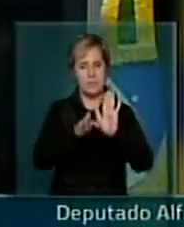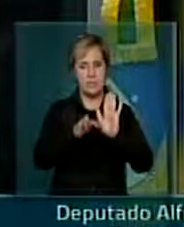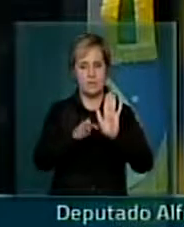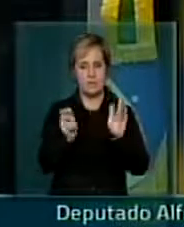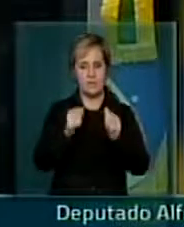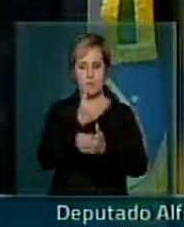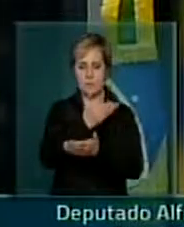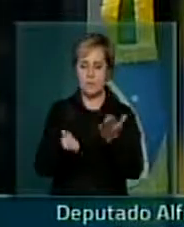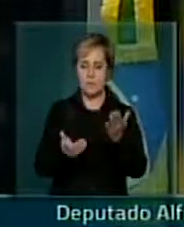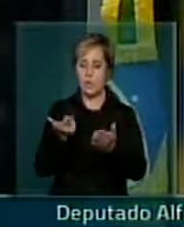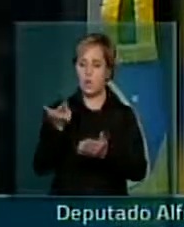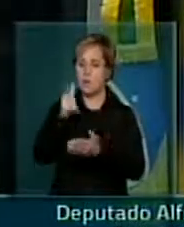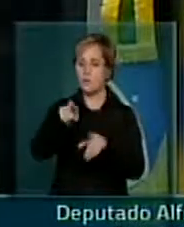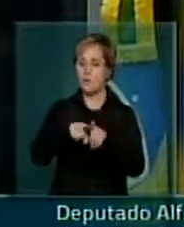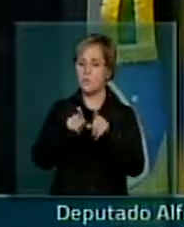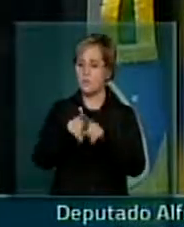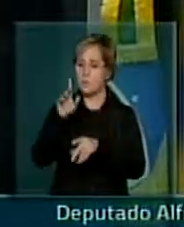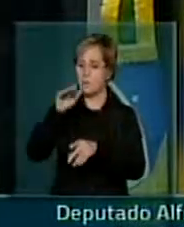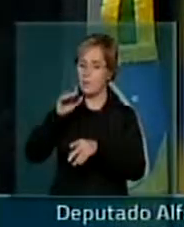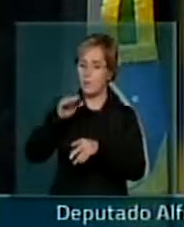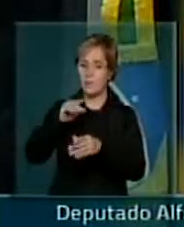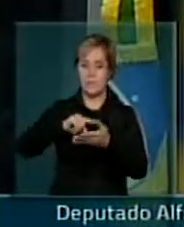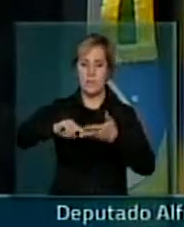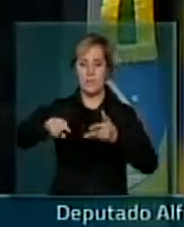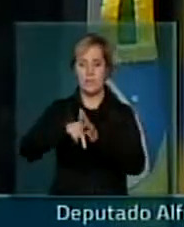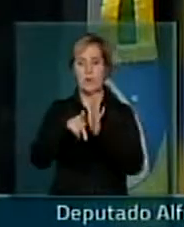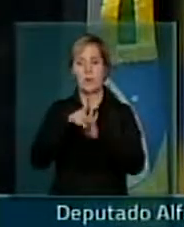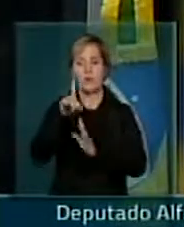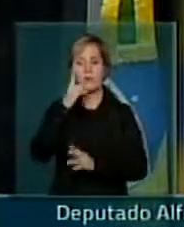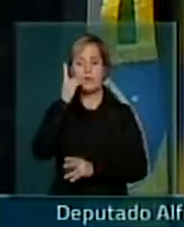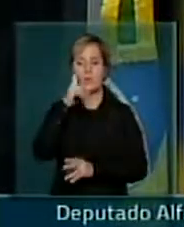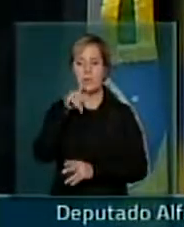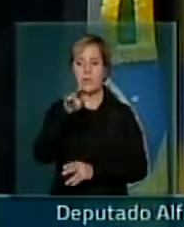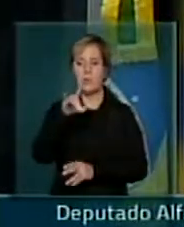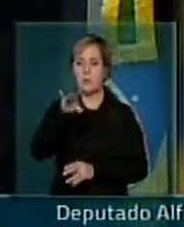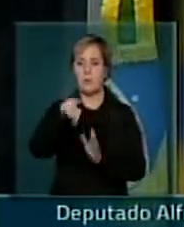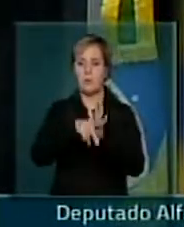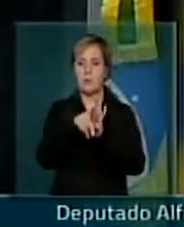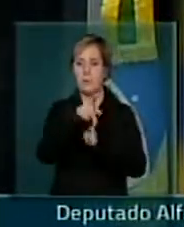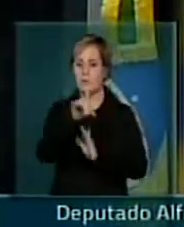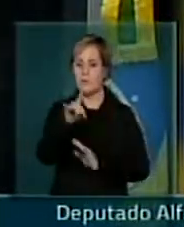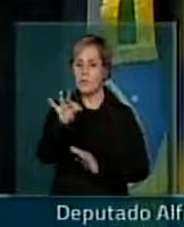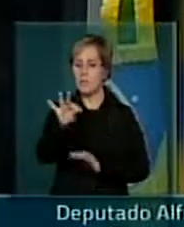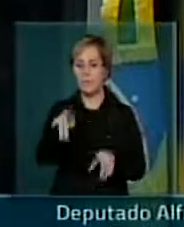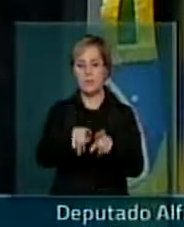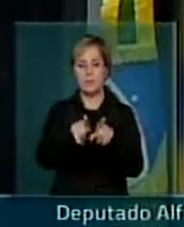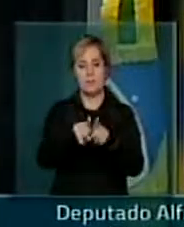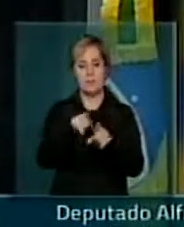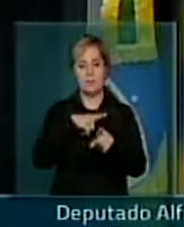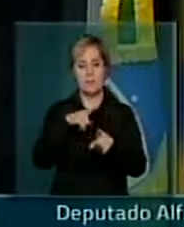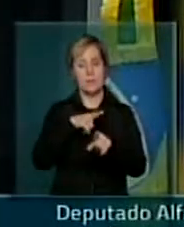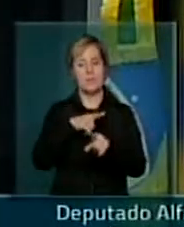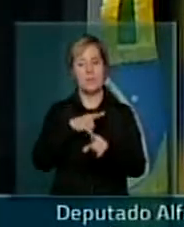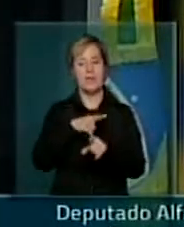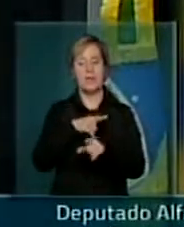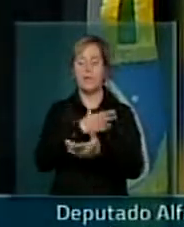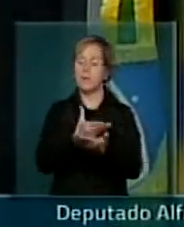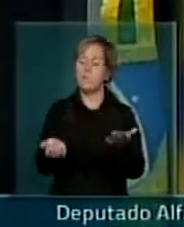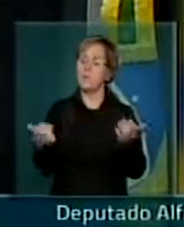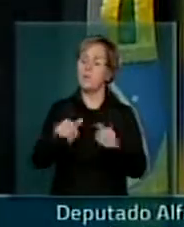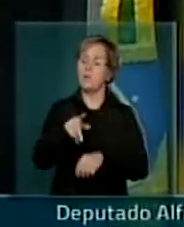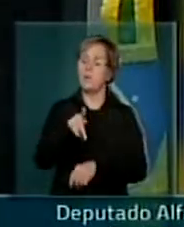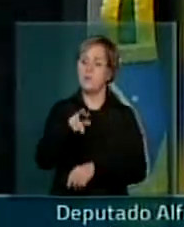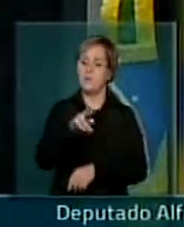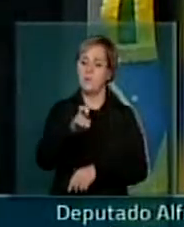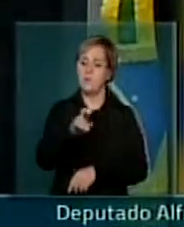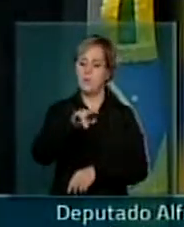que as outras, notadamente aquela do deputado Paulinho, do PDT, seja considerada prejudicada.